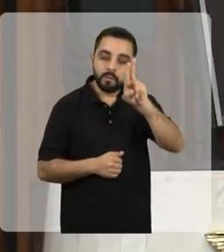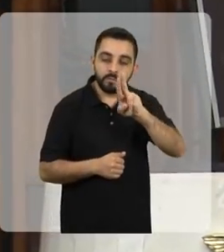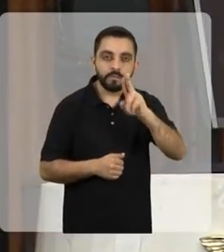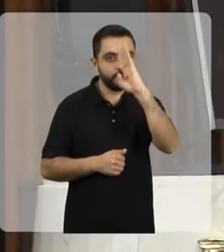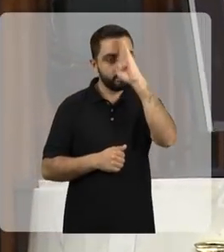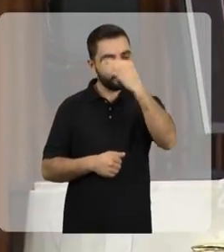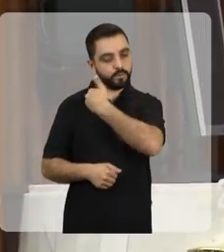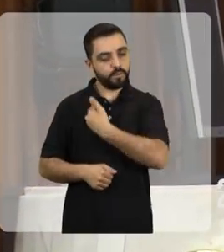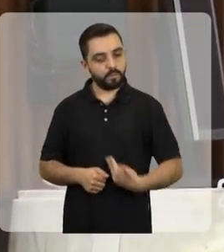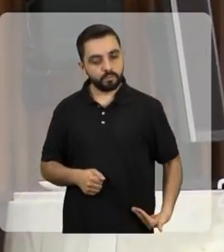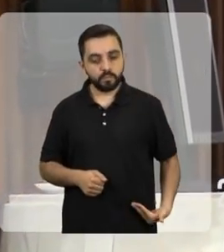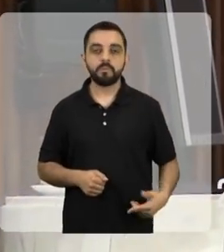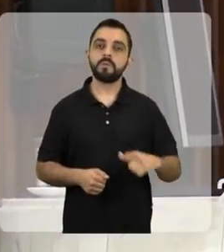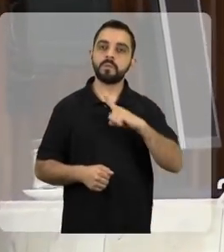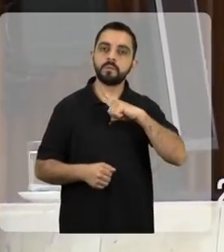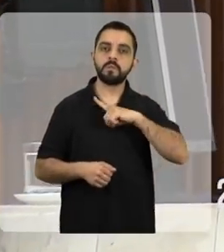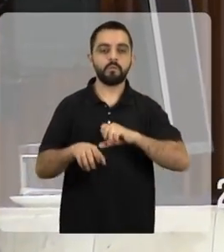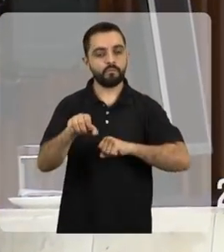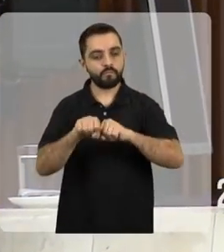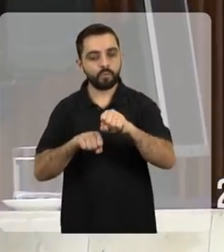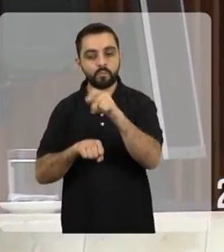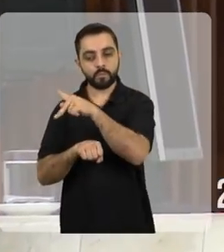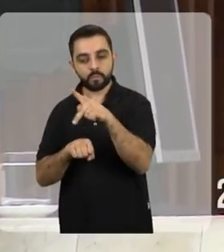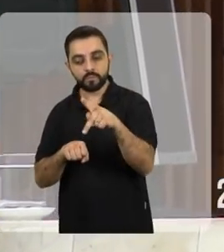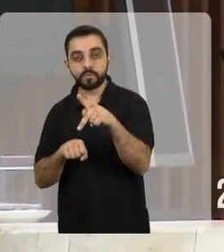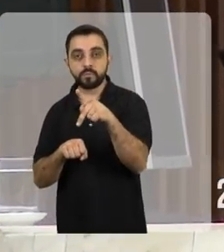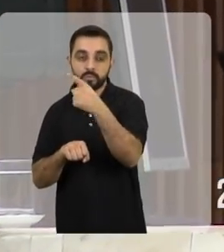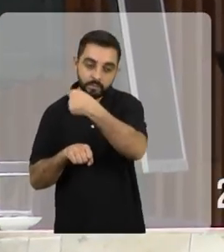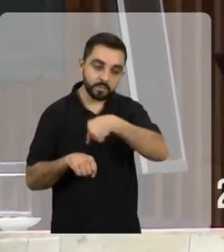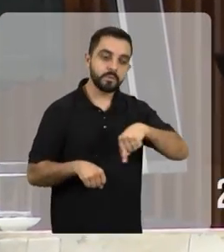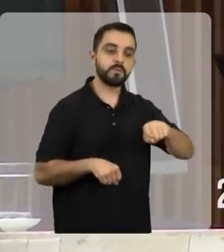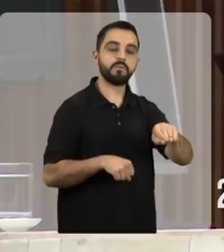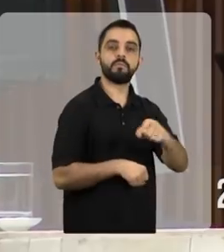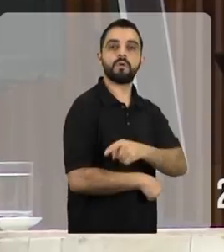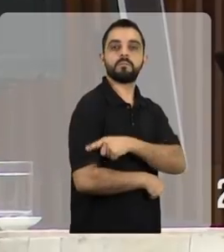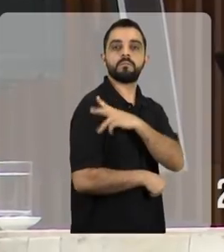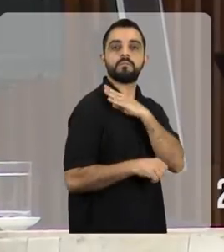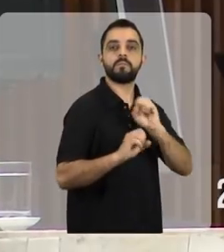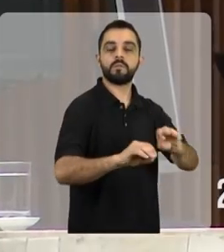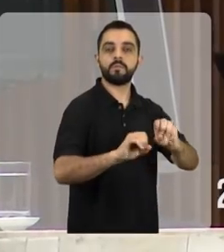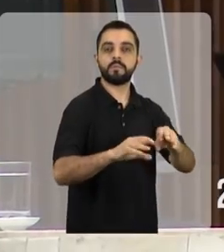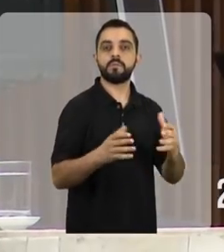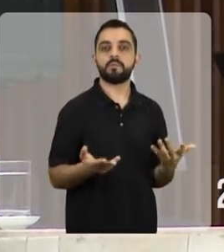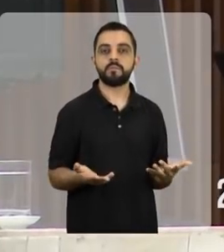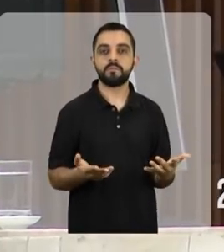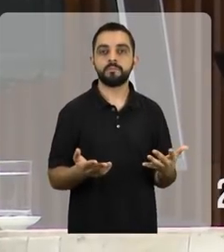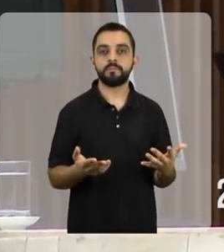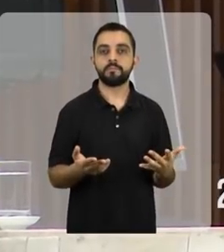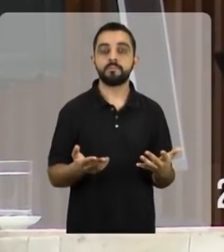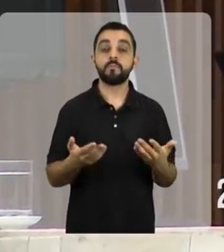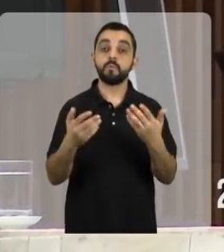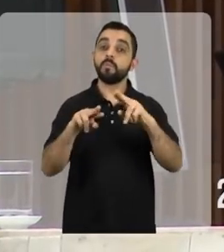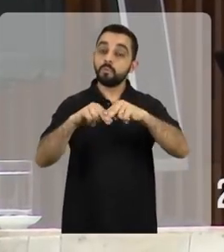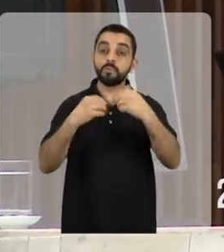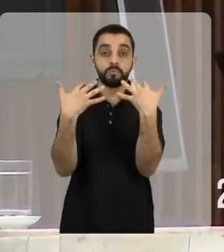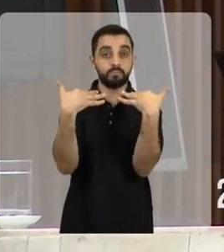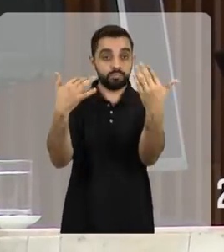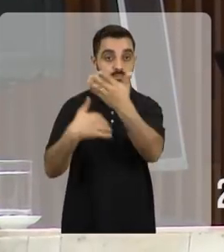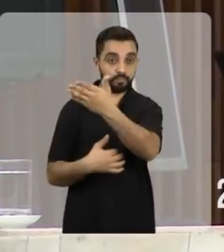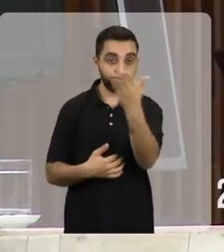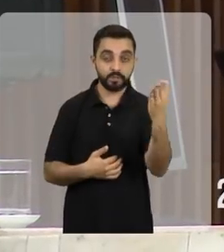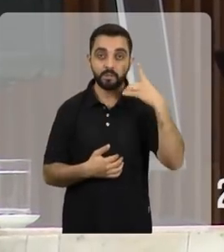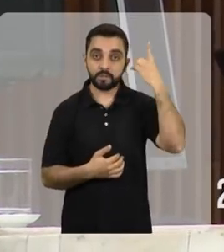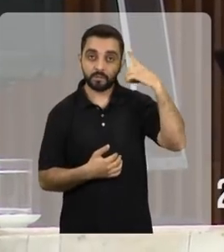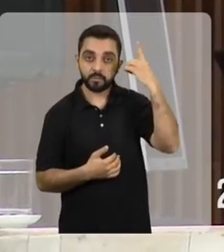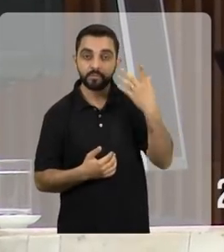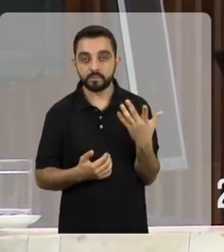nas públicas que nós formamos os professores que estão nos outros níveis de ensino de modo que encara os deputados deputados a exemplo dos três